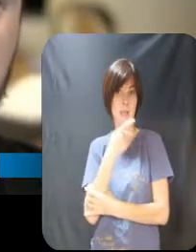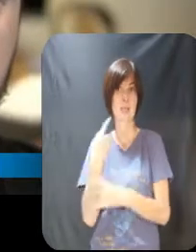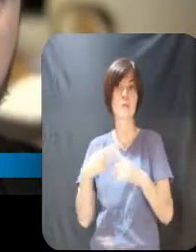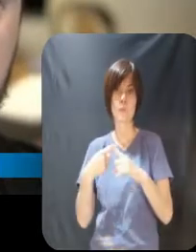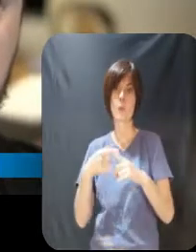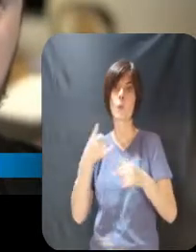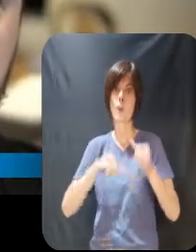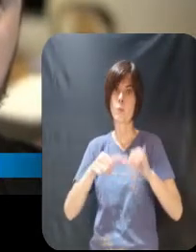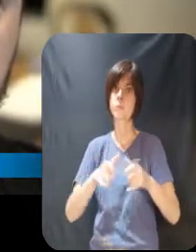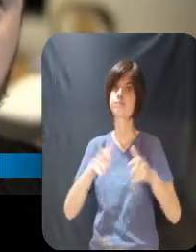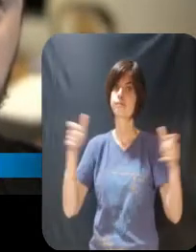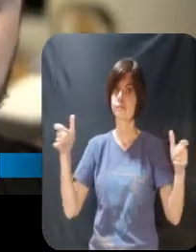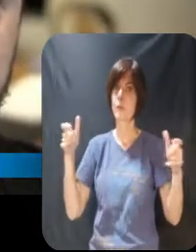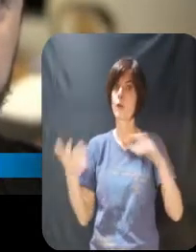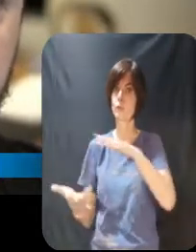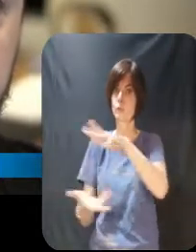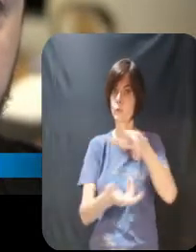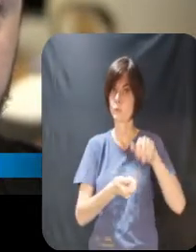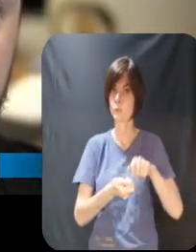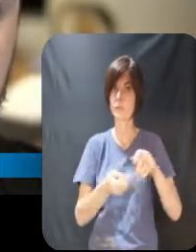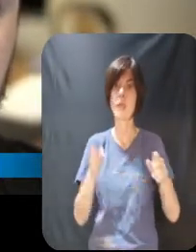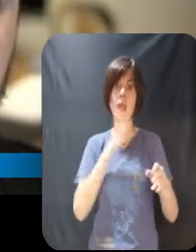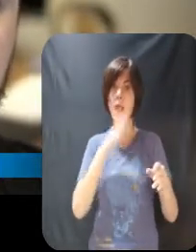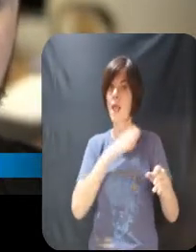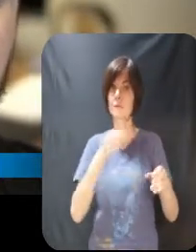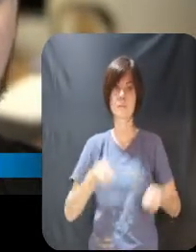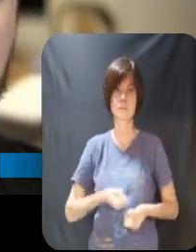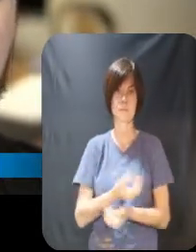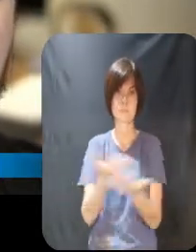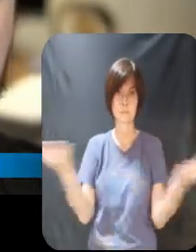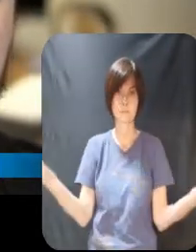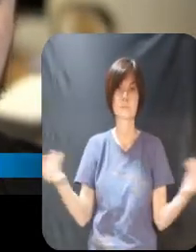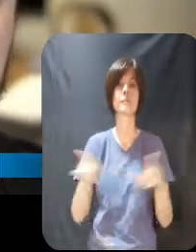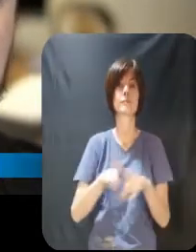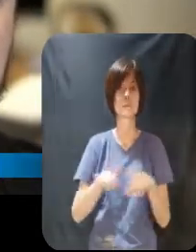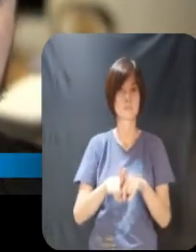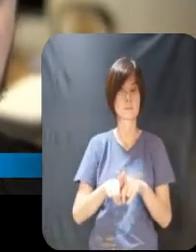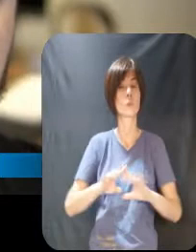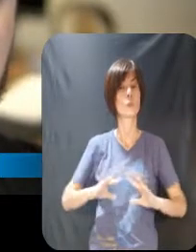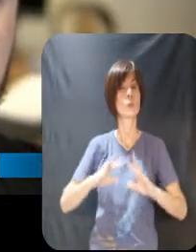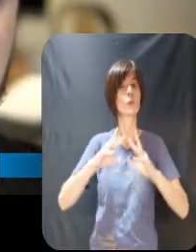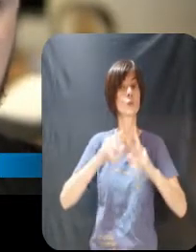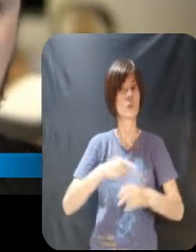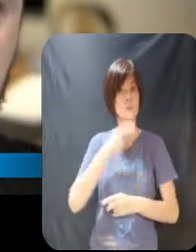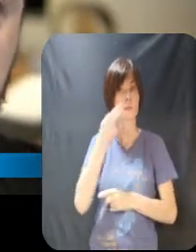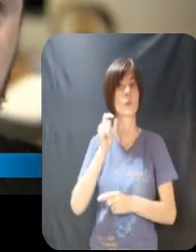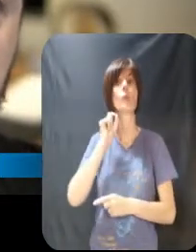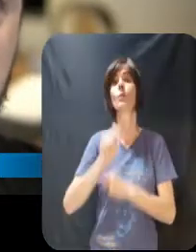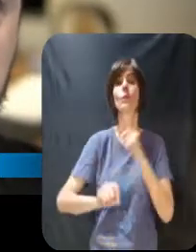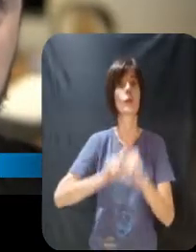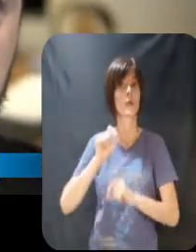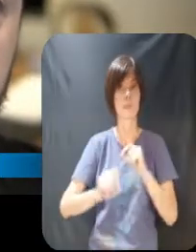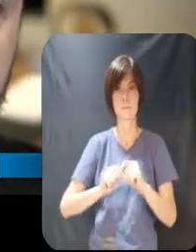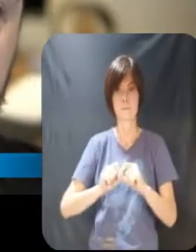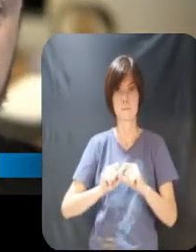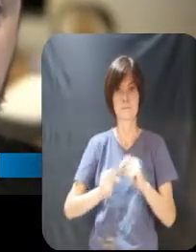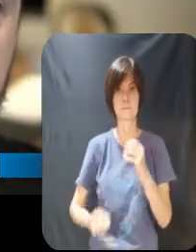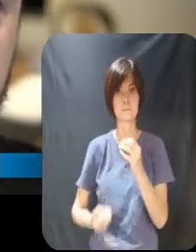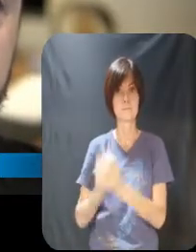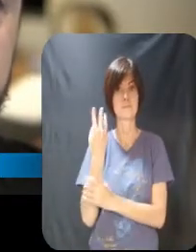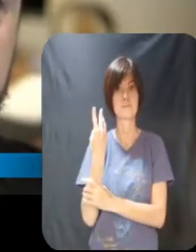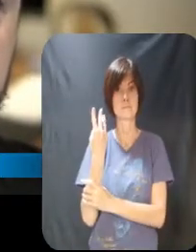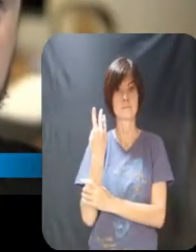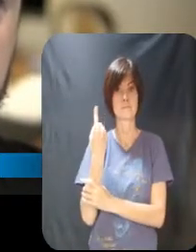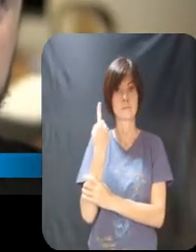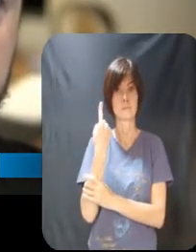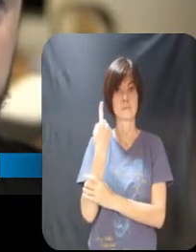possível. E o parecer de todos eles lá dentro foi que a gente tem pelo menos um ano e meio pela frente, até